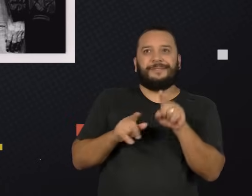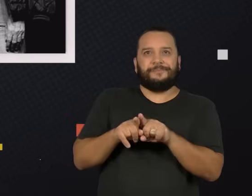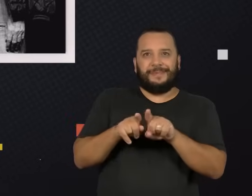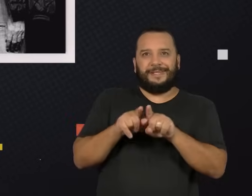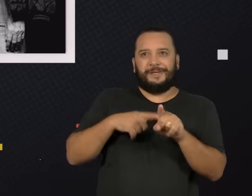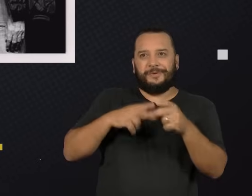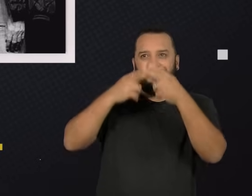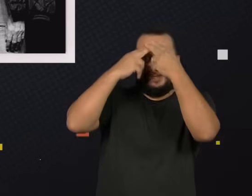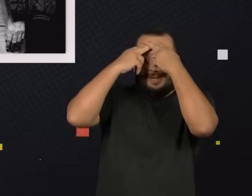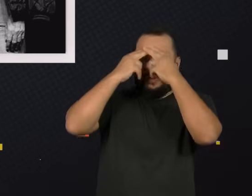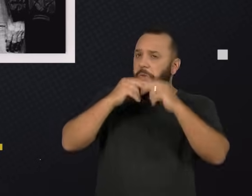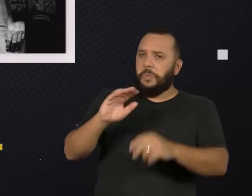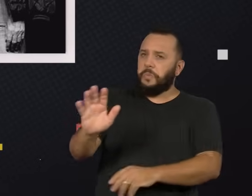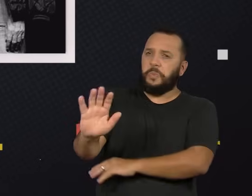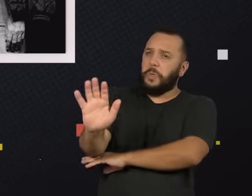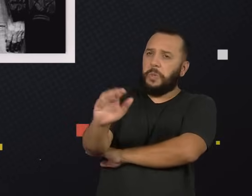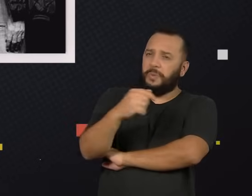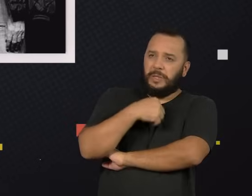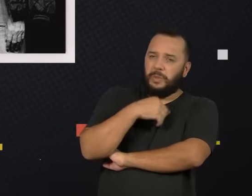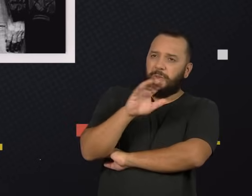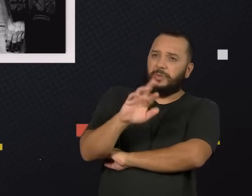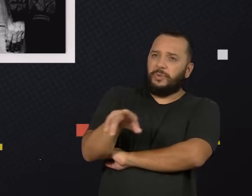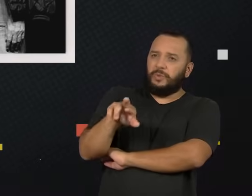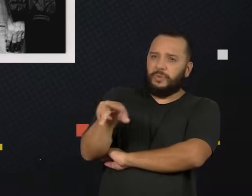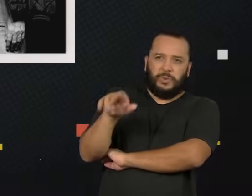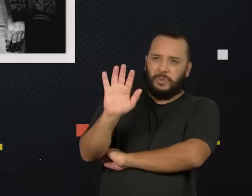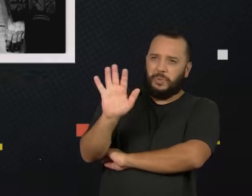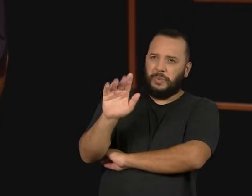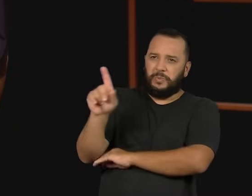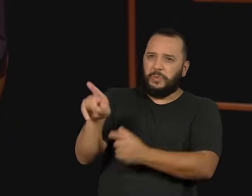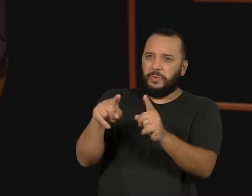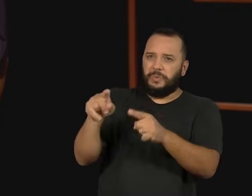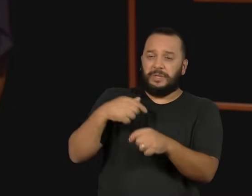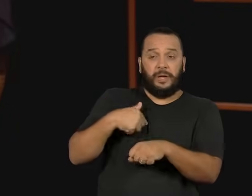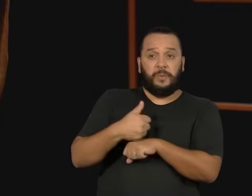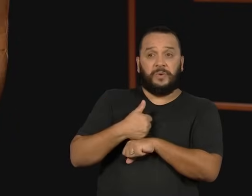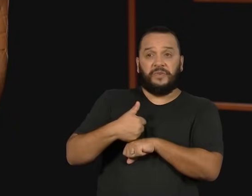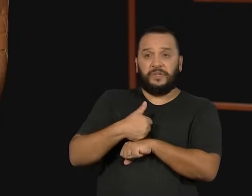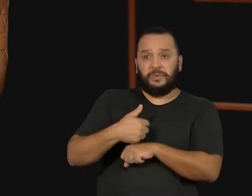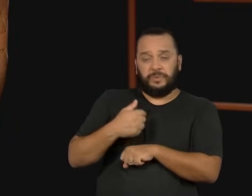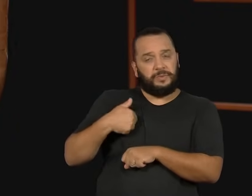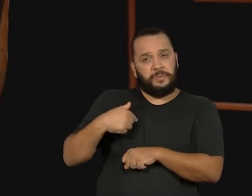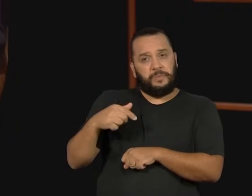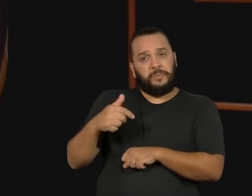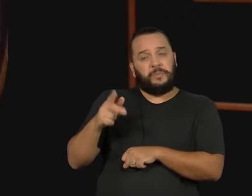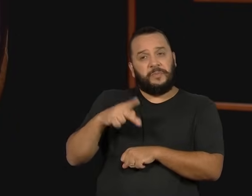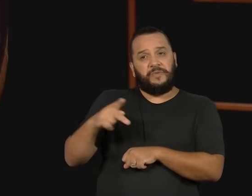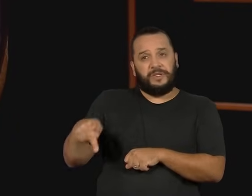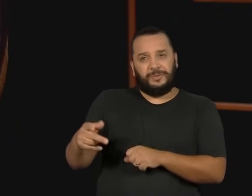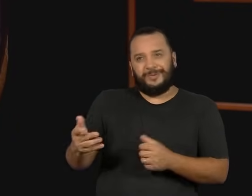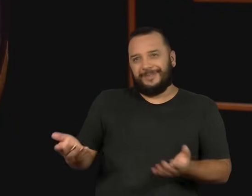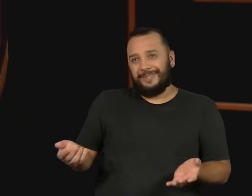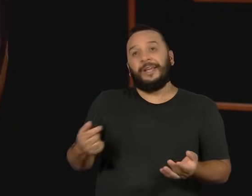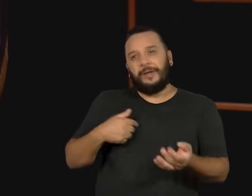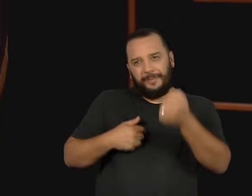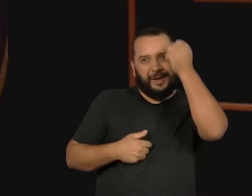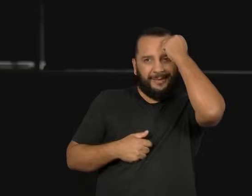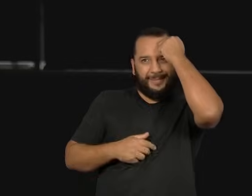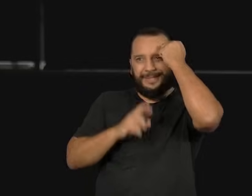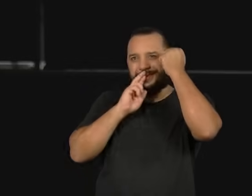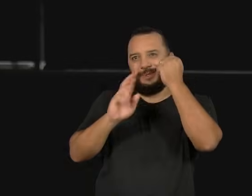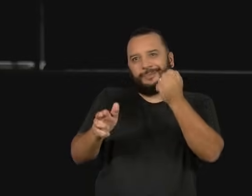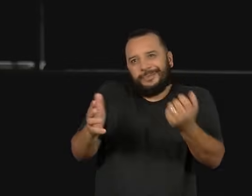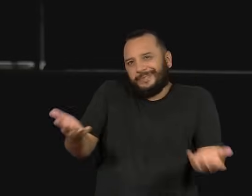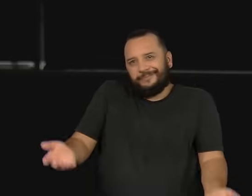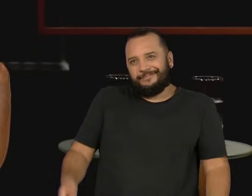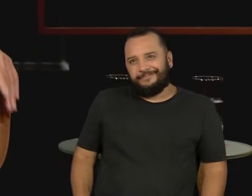eu respondi: não sou, eu sou professor. A gente se arrepende mudando. Né? Lógico, a tua resposta,